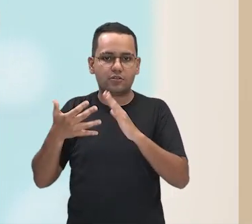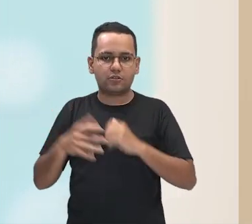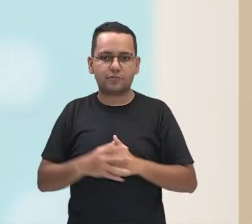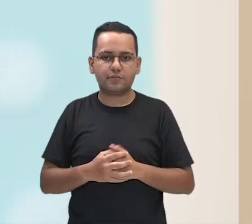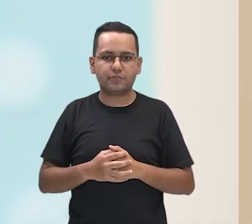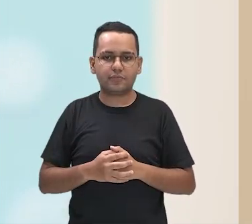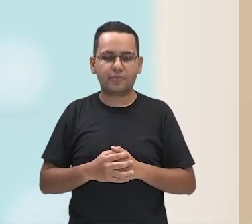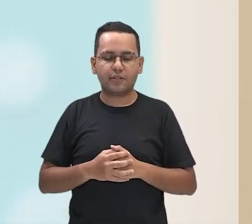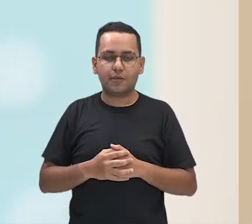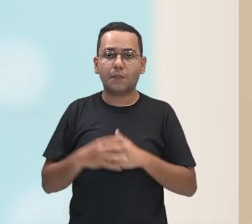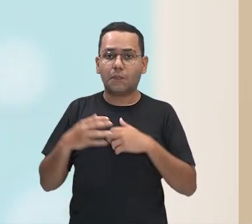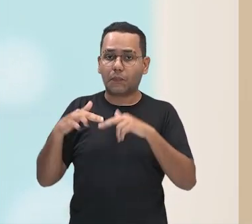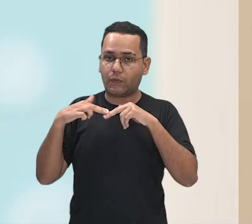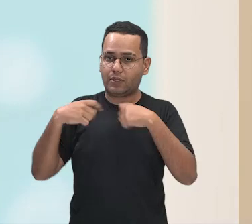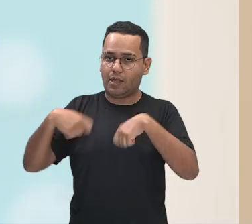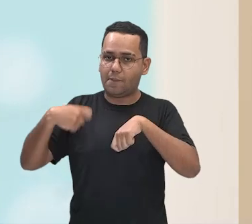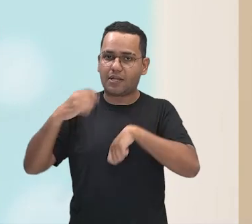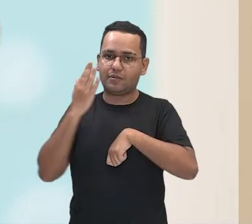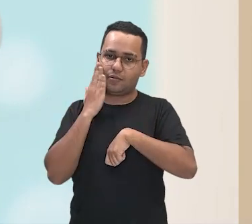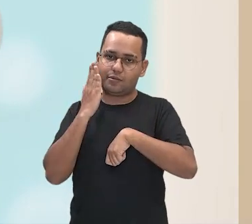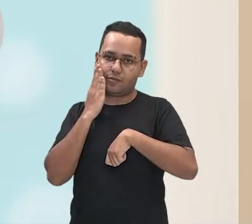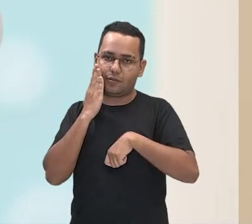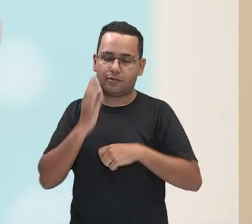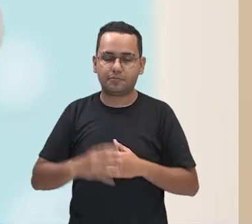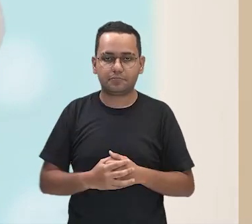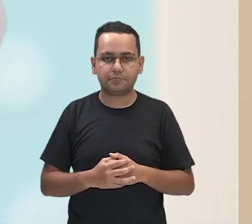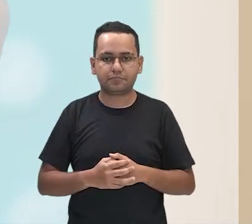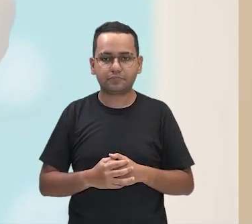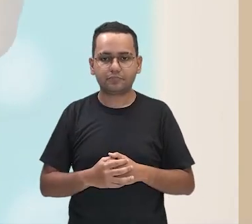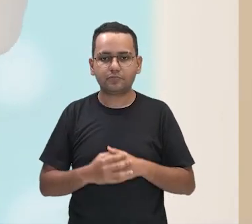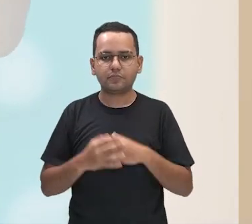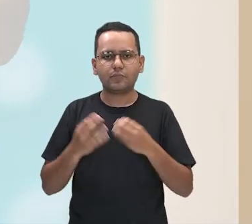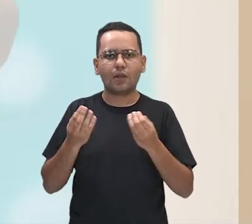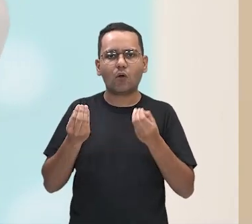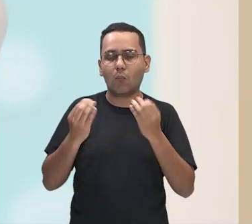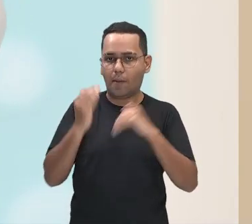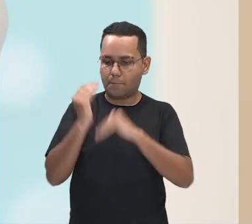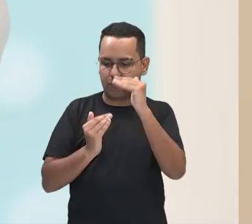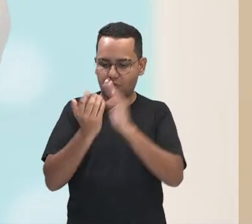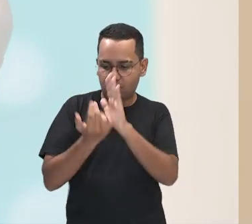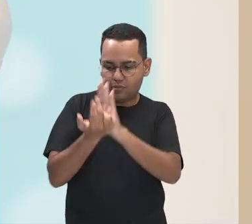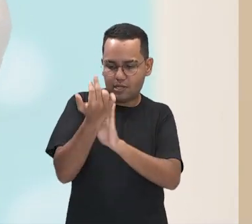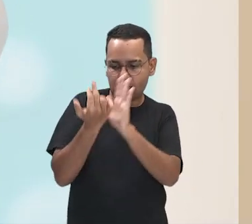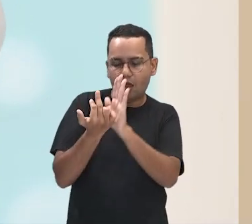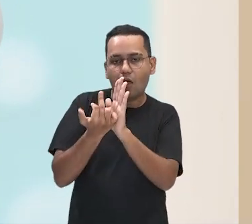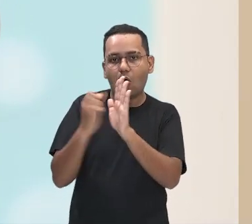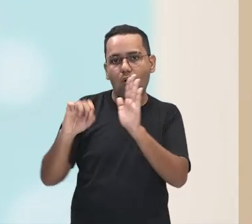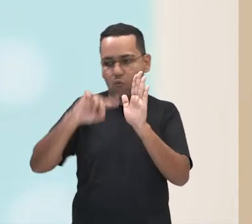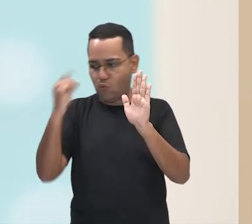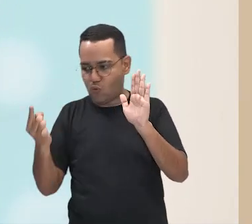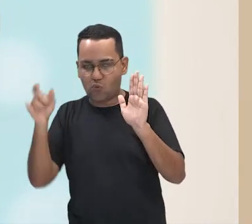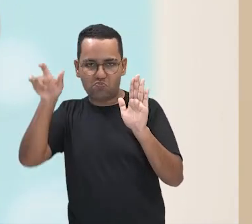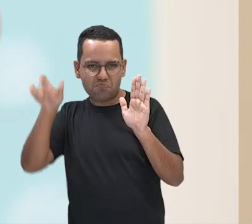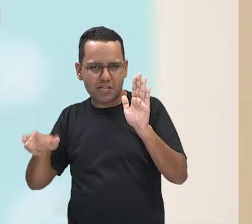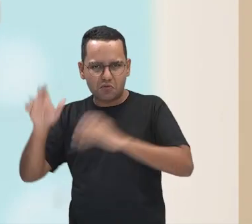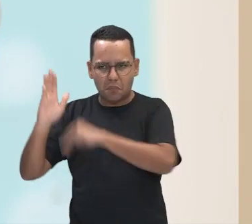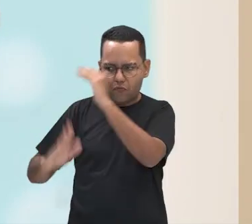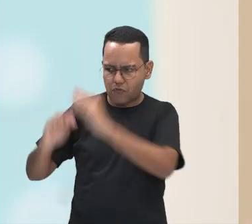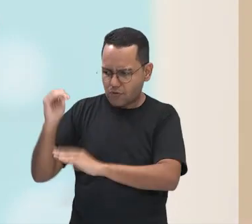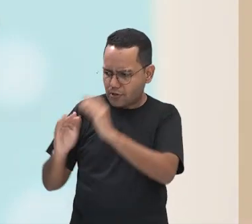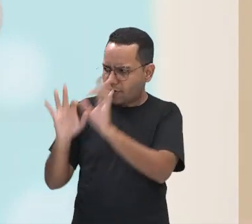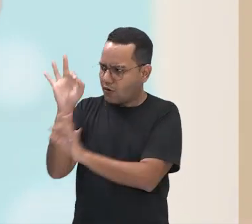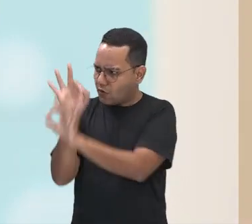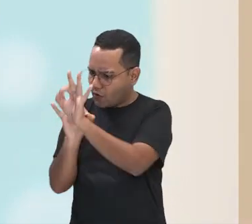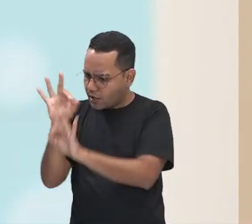como funcionam esses recursos. Quando ela desenha, quando ele está estruturando o bonequinho para o bonequinho se movimentar,